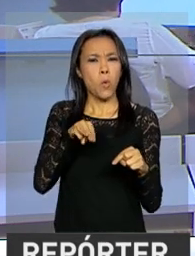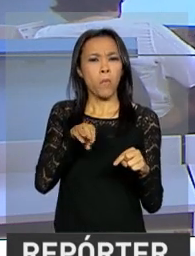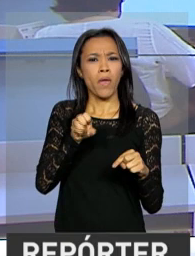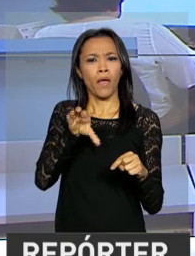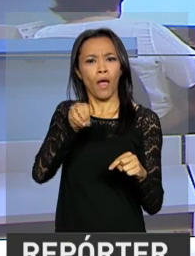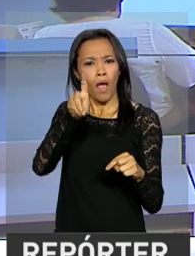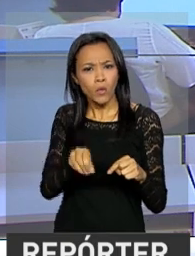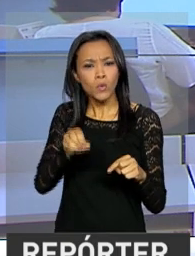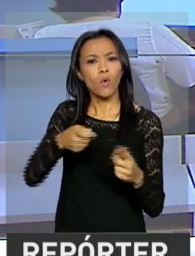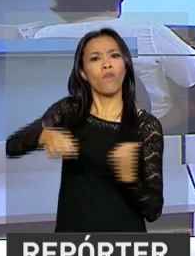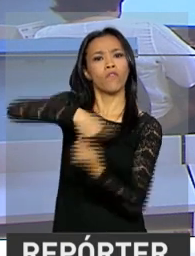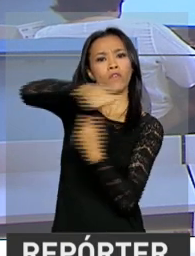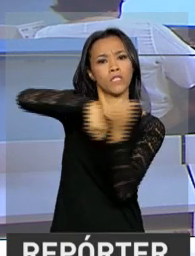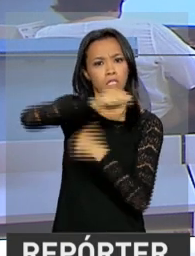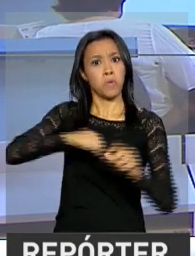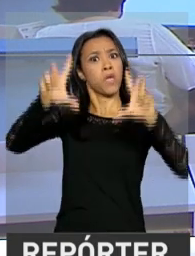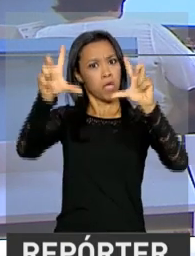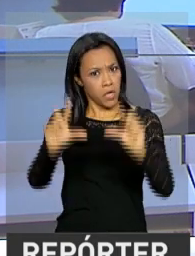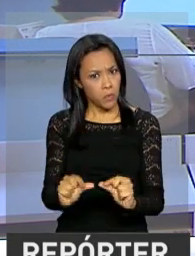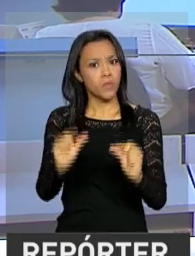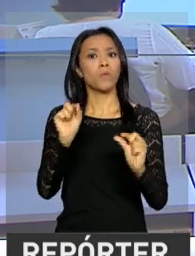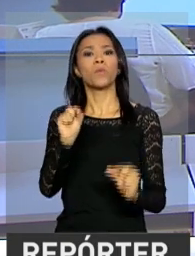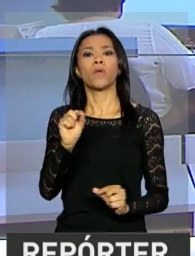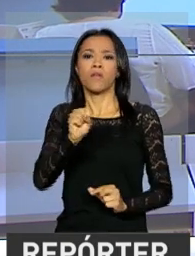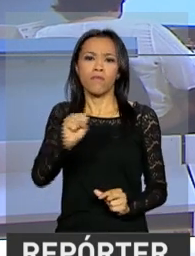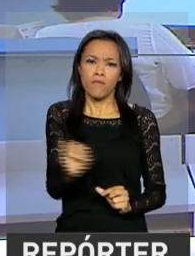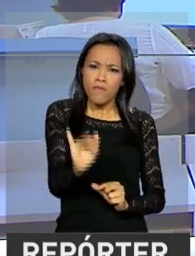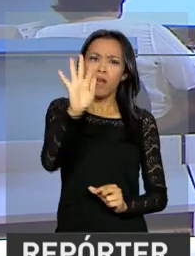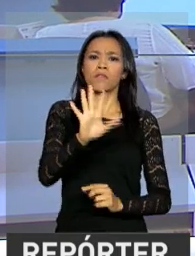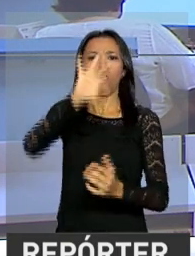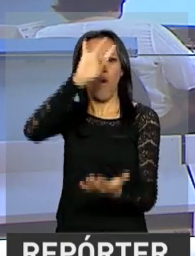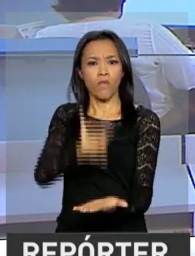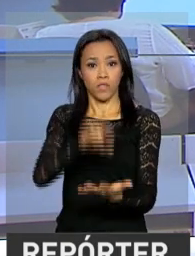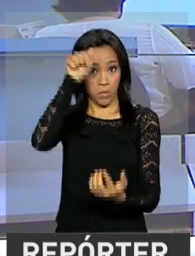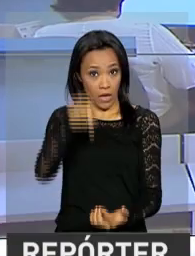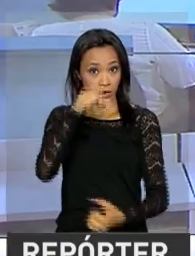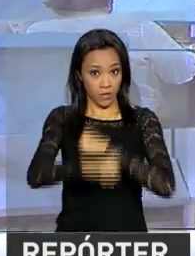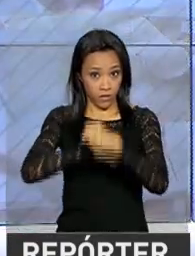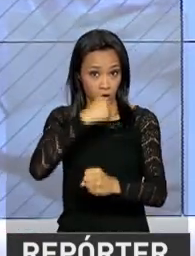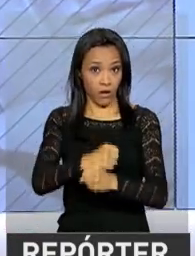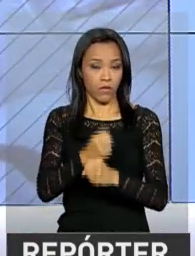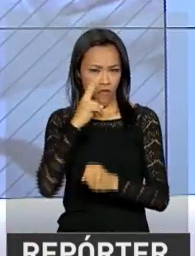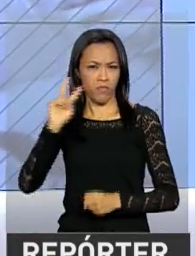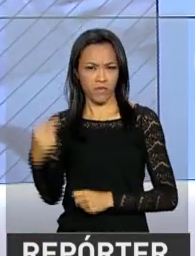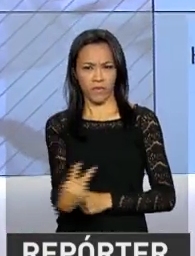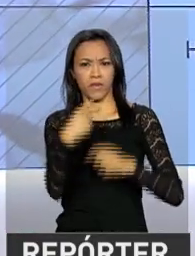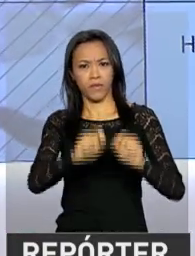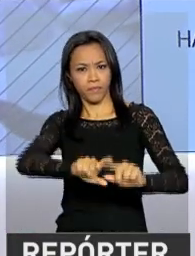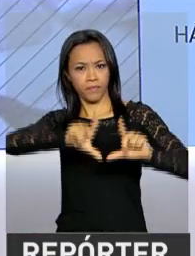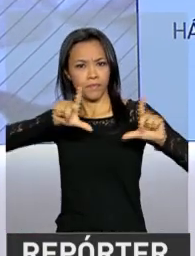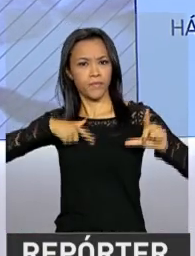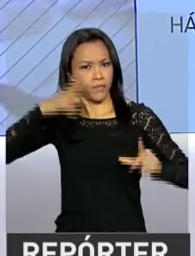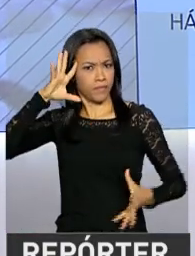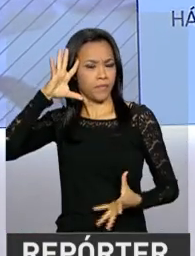financeiro reduziu ligeiramente as estimativas da inflação oficial para este ano vamos colocar os números aqui no telão pra gente